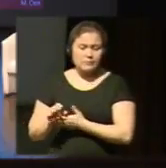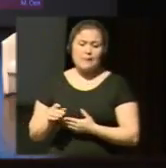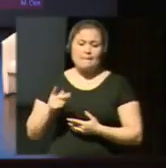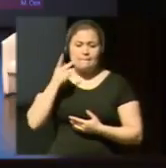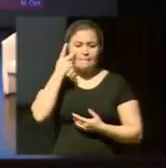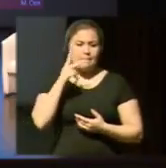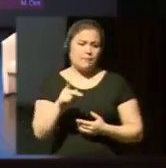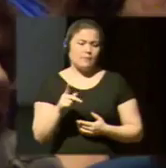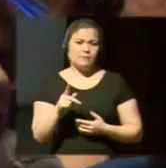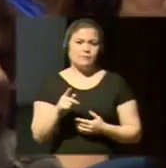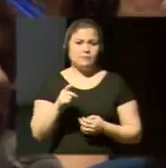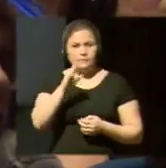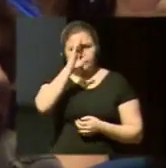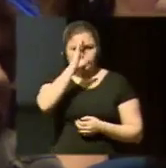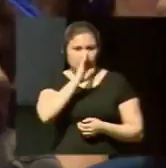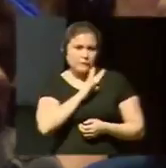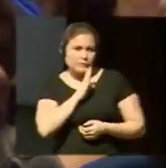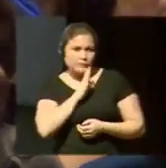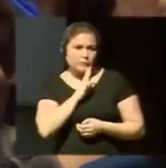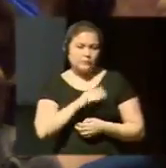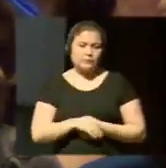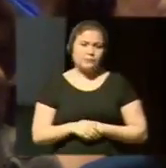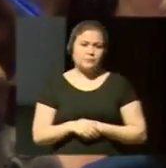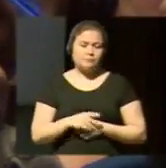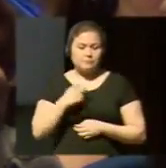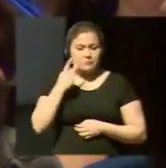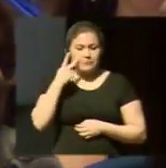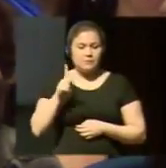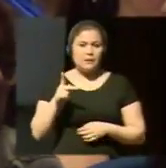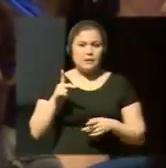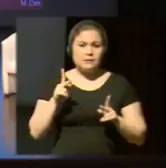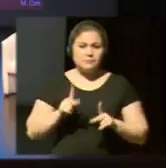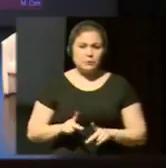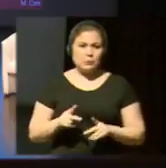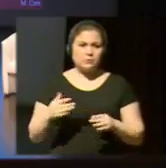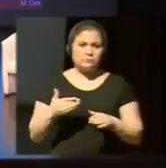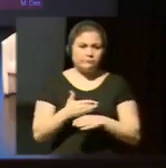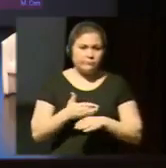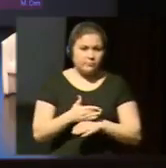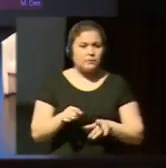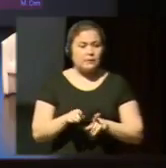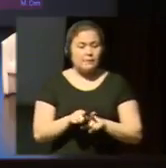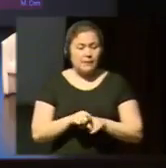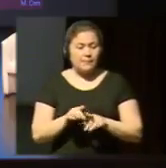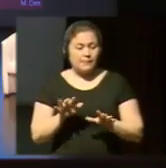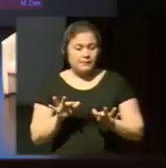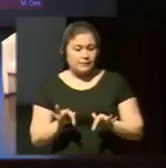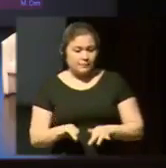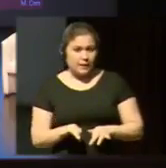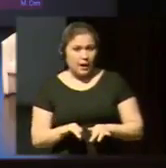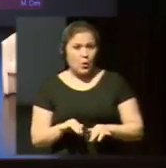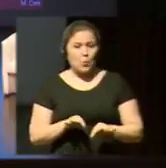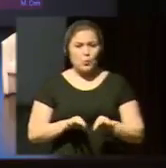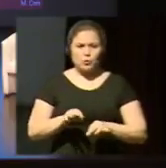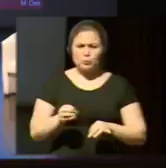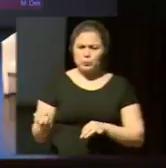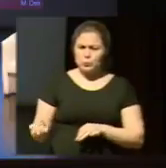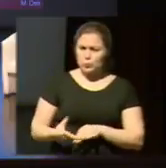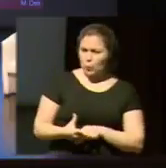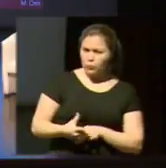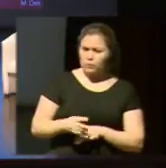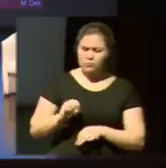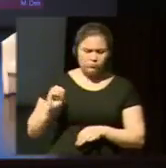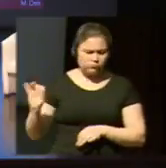que fique gratuito para os espectadores. E, para concluir, um projeto bem novo e